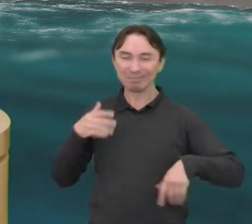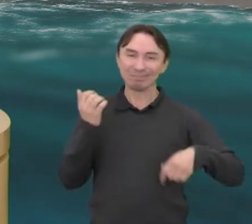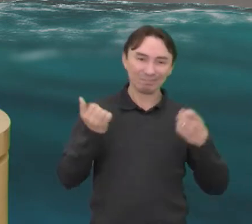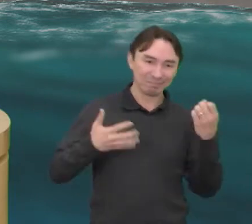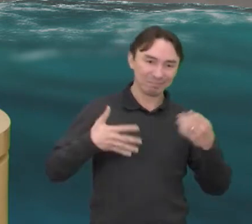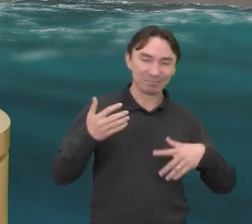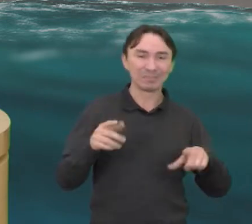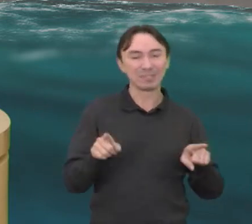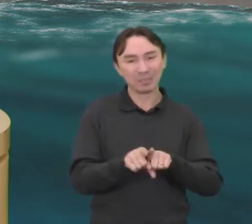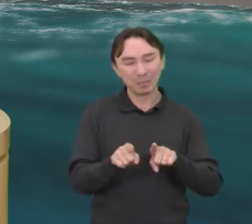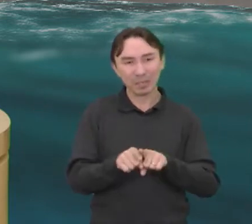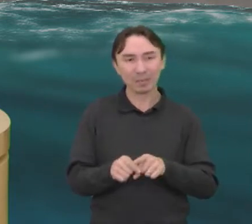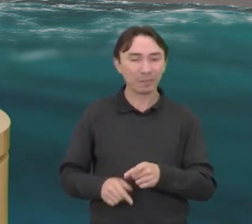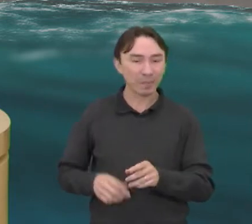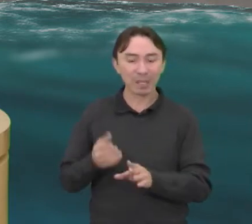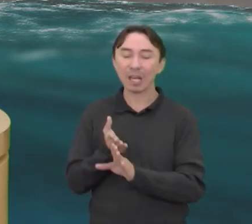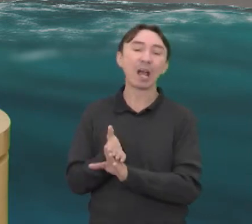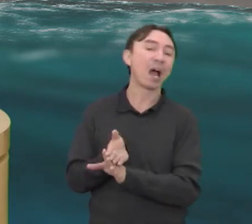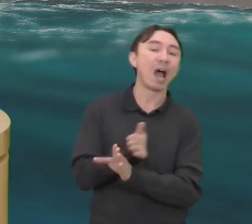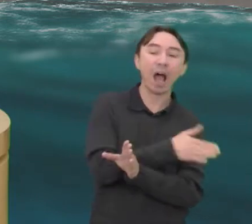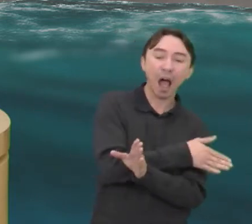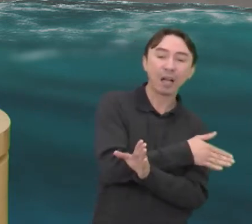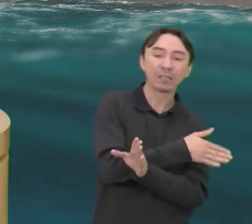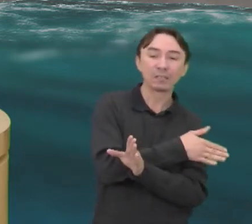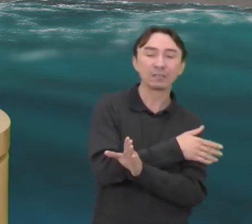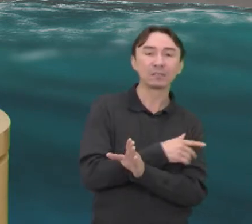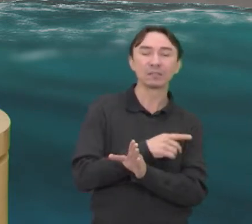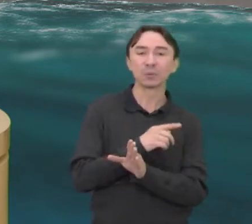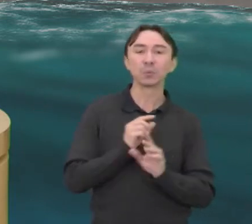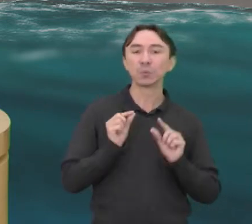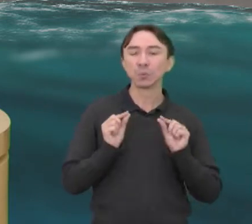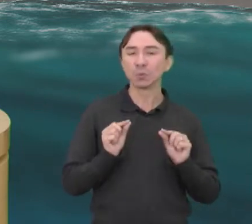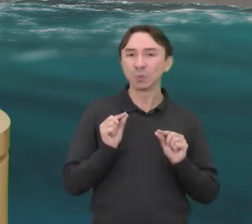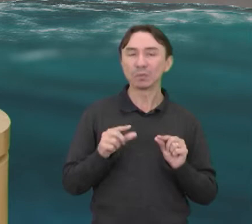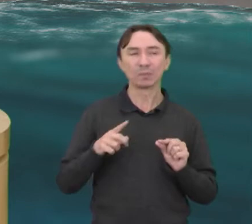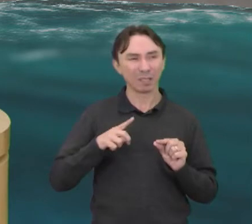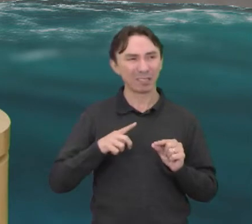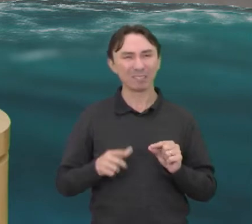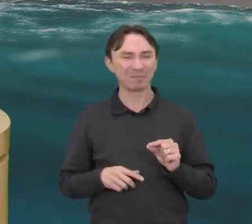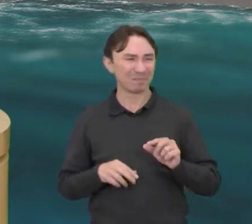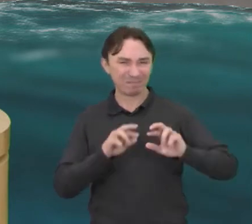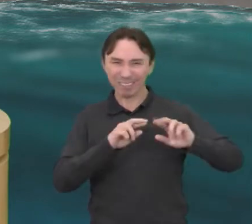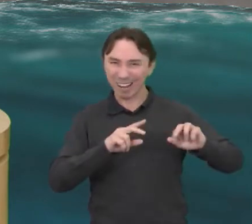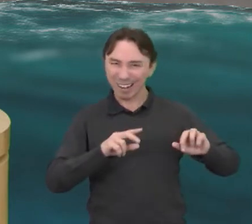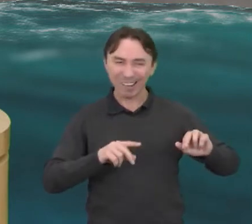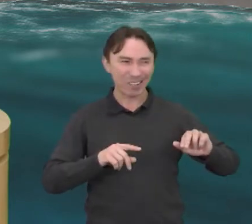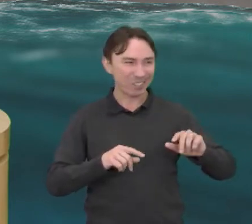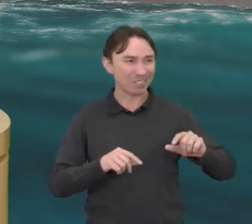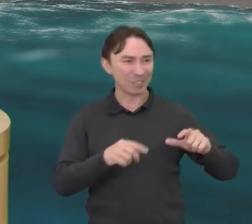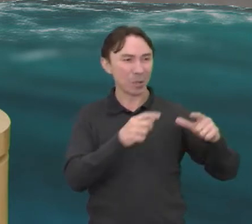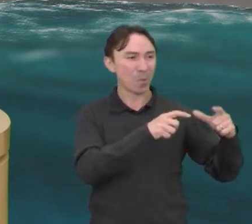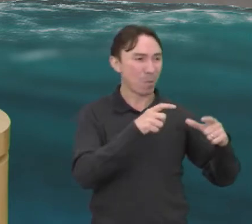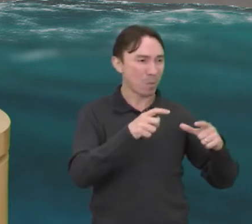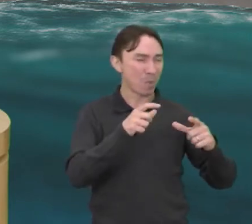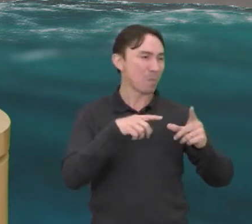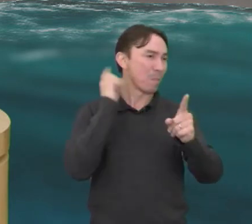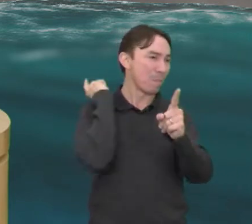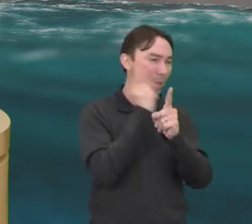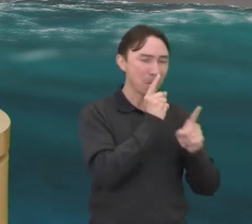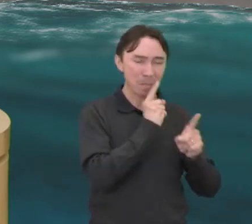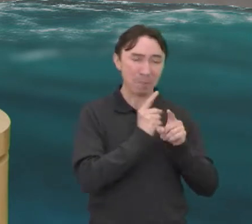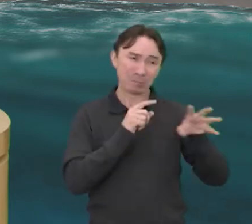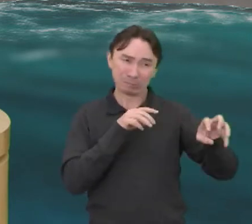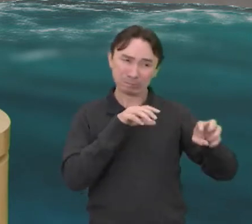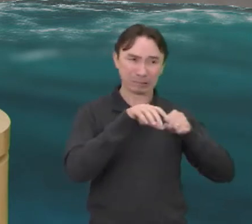seja, o próprio colonialismo, né? Os descobrimentos, tal, essas coisas todas, a gente vai acabar falando bastante